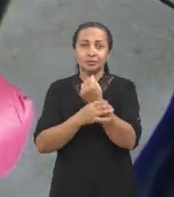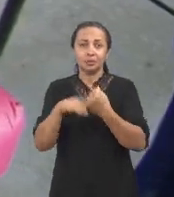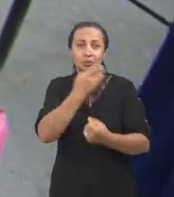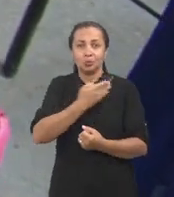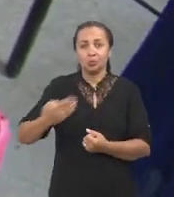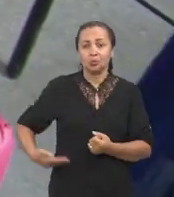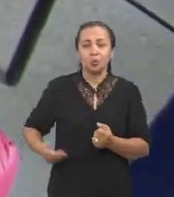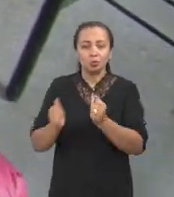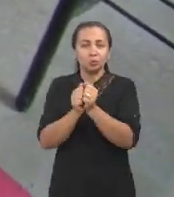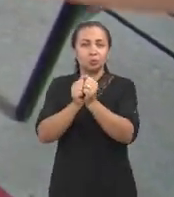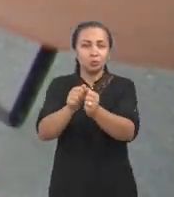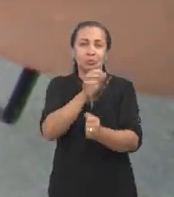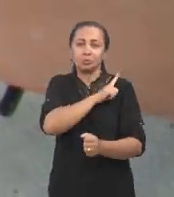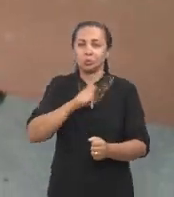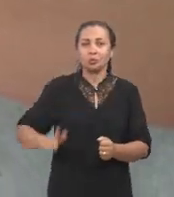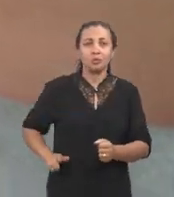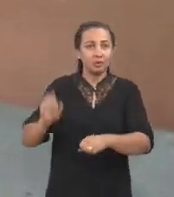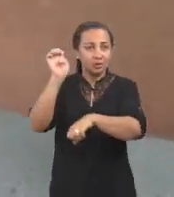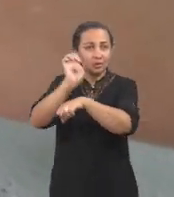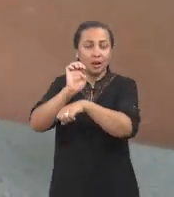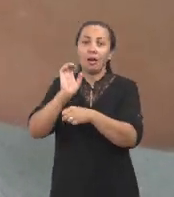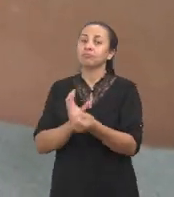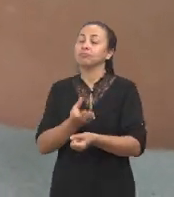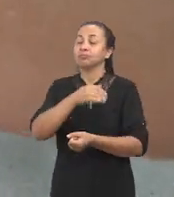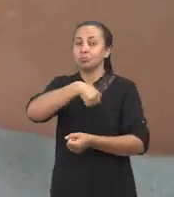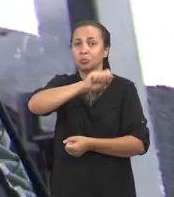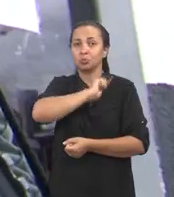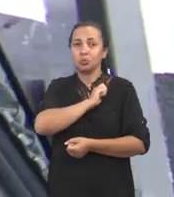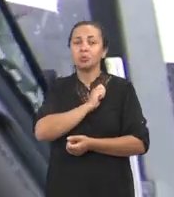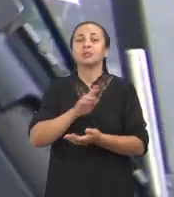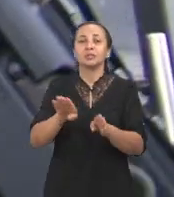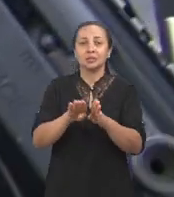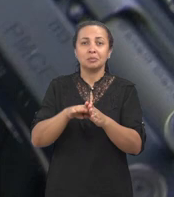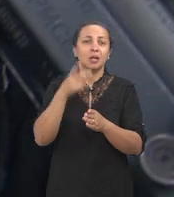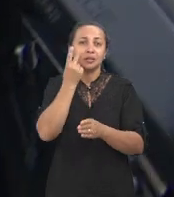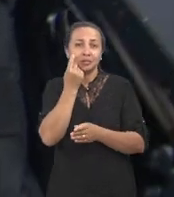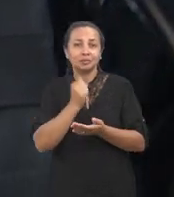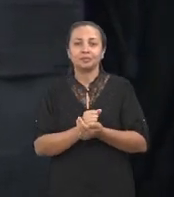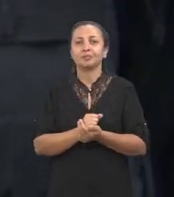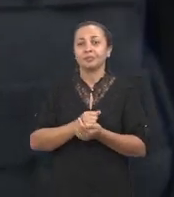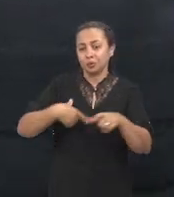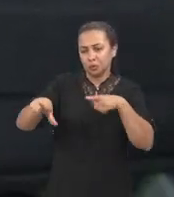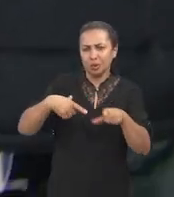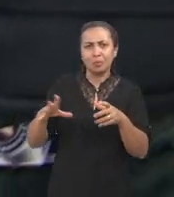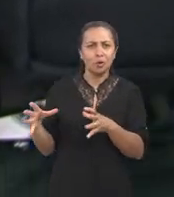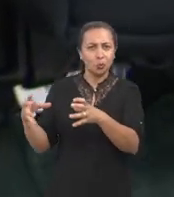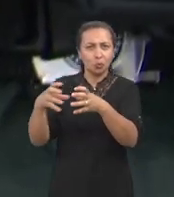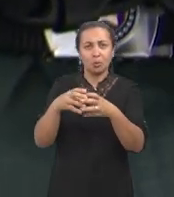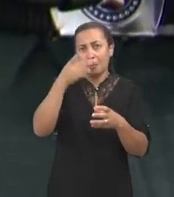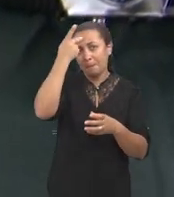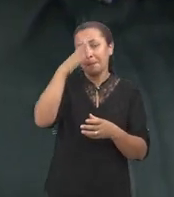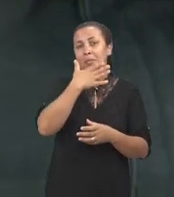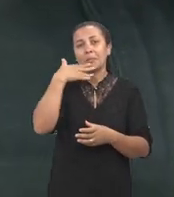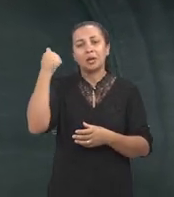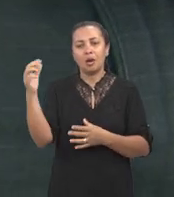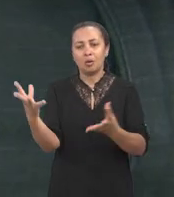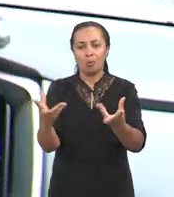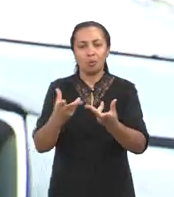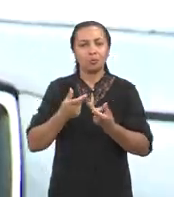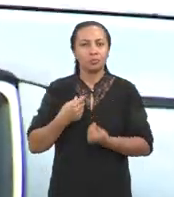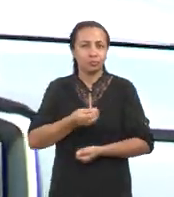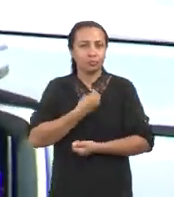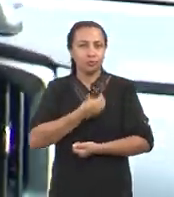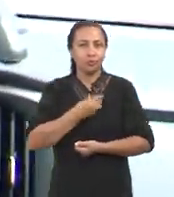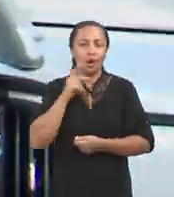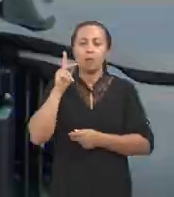Defesa Social do Governo do Estado a polícia militar do Ceará um trabalho em rede que busca implementar mudanças que melhorem a qualidade